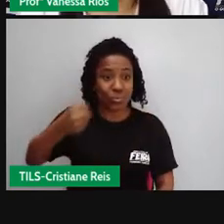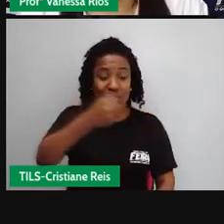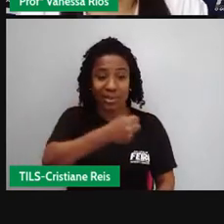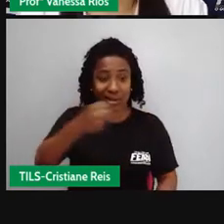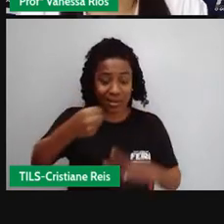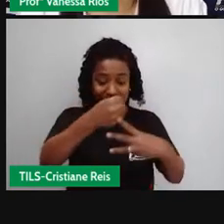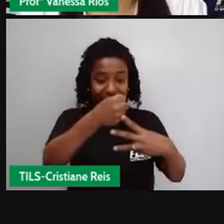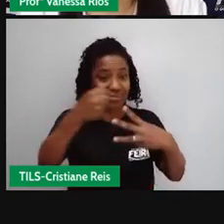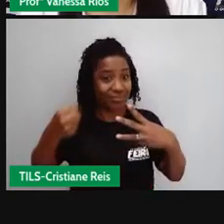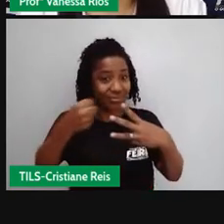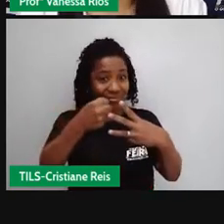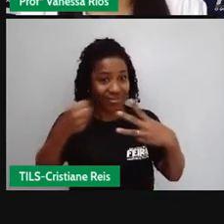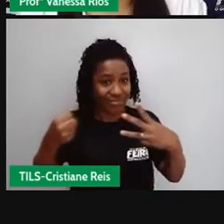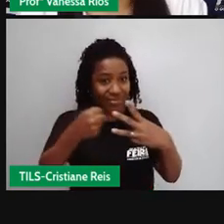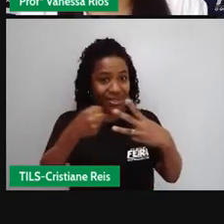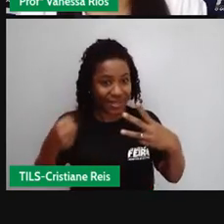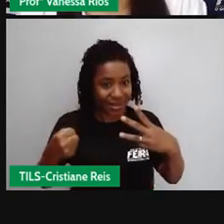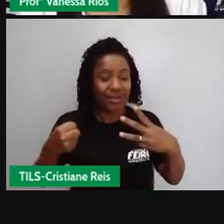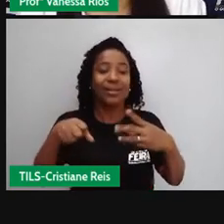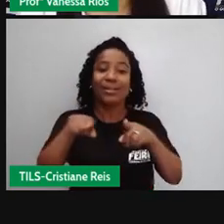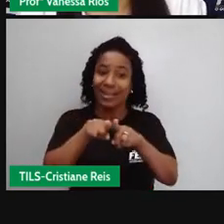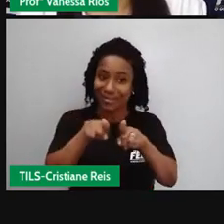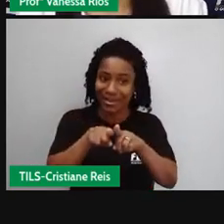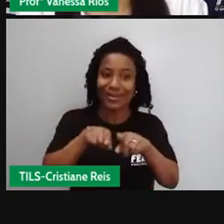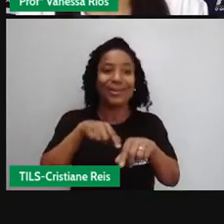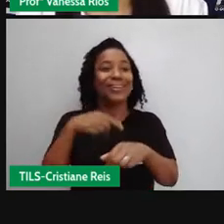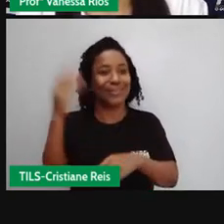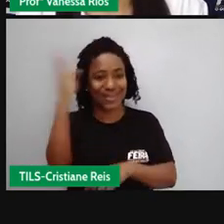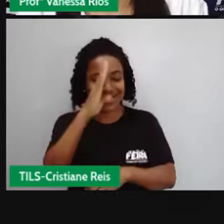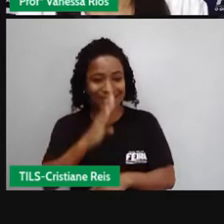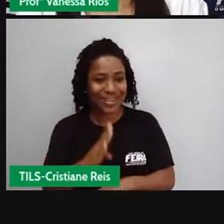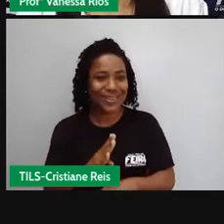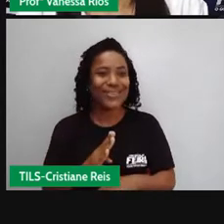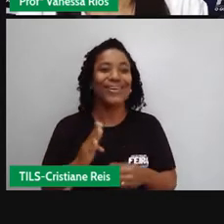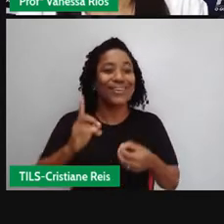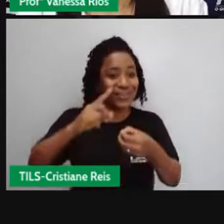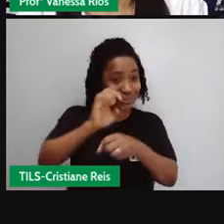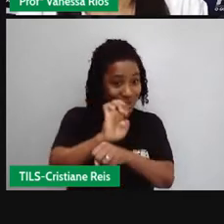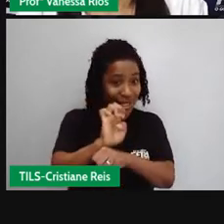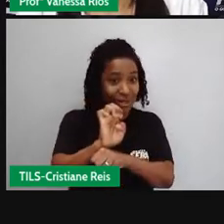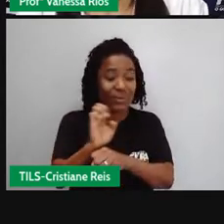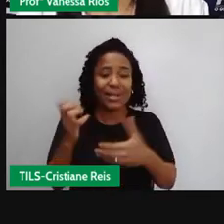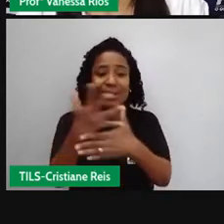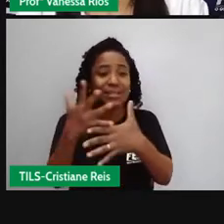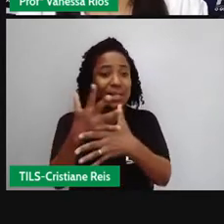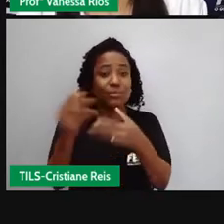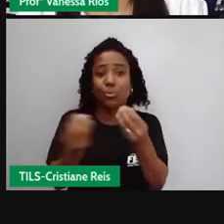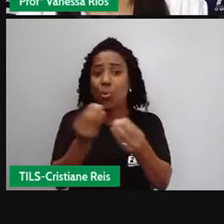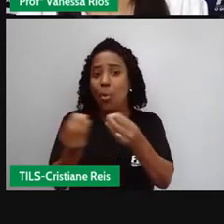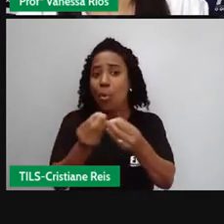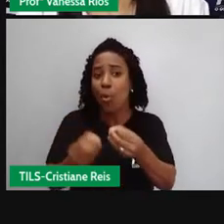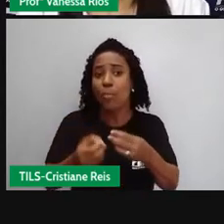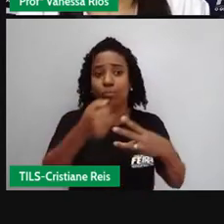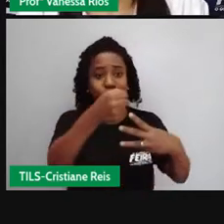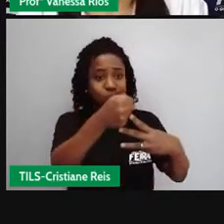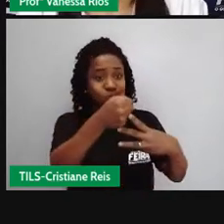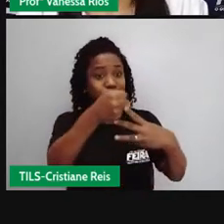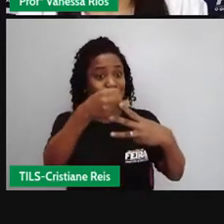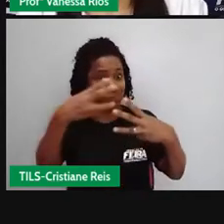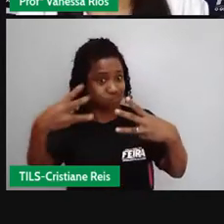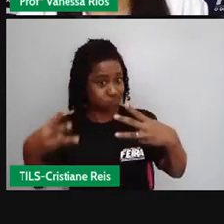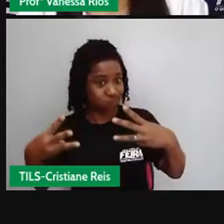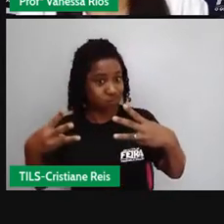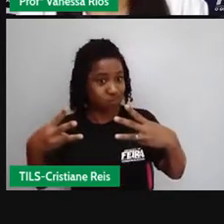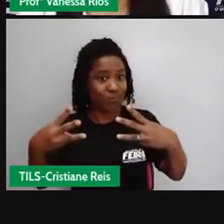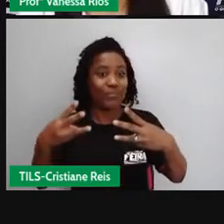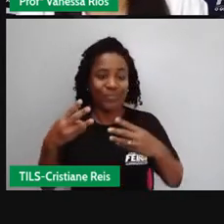estado e também da nossa cidade está organizado. E a gente já viu como o voto, como a ação do votar, do